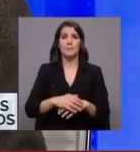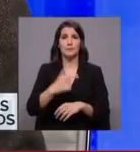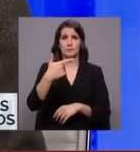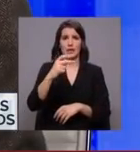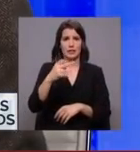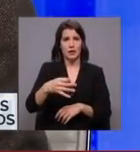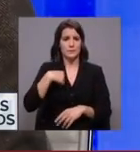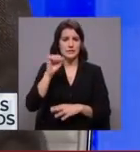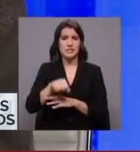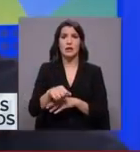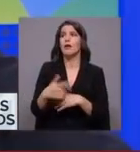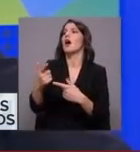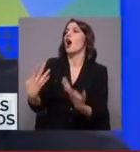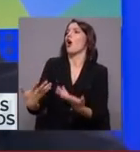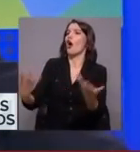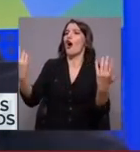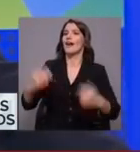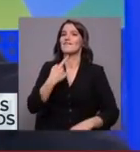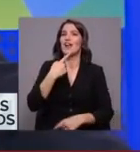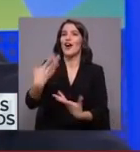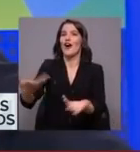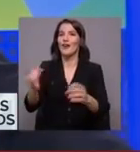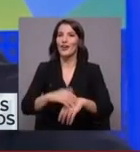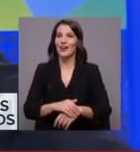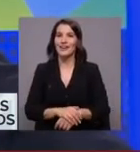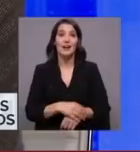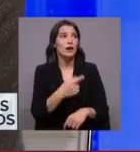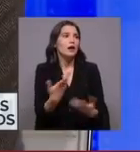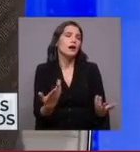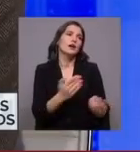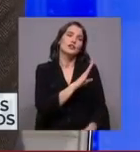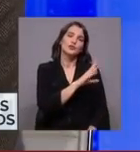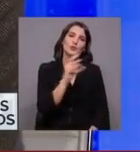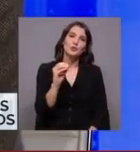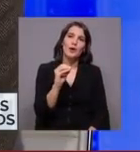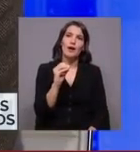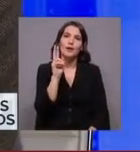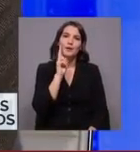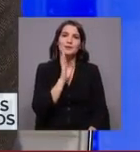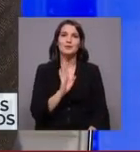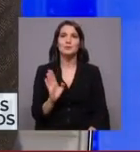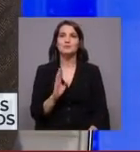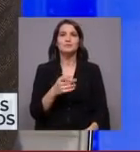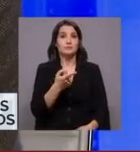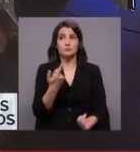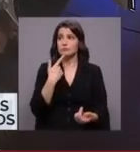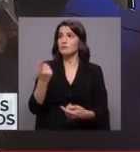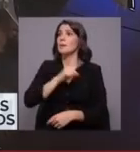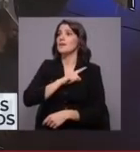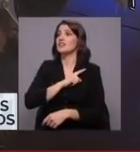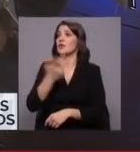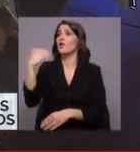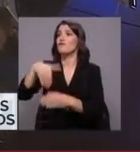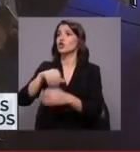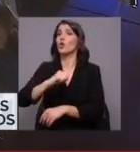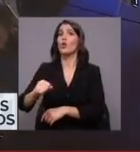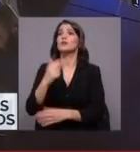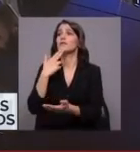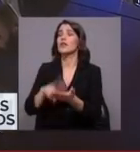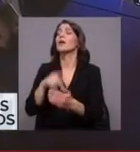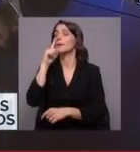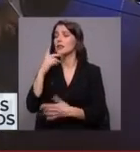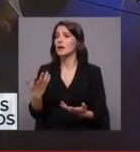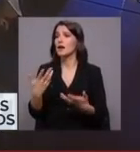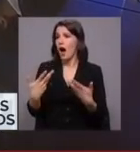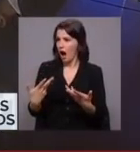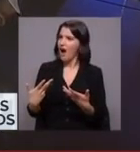fralda não estiveram à venda na verdade uma outra vez a aprender só prestar um contra a mentira